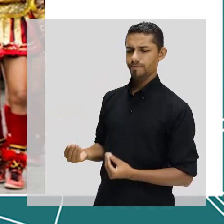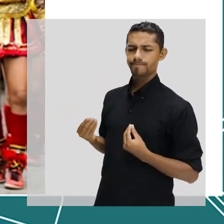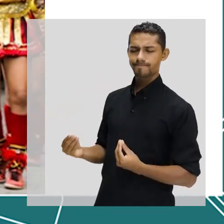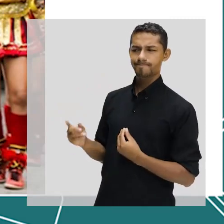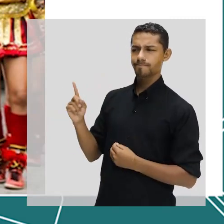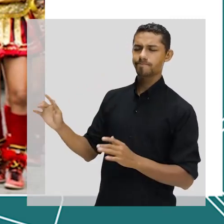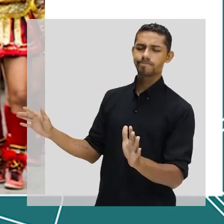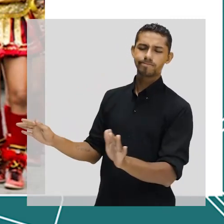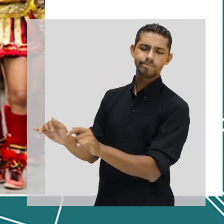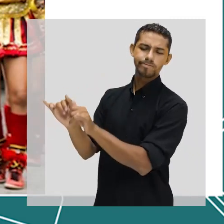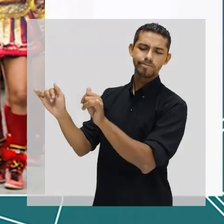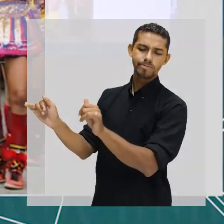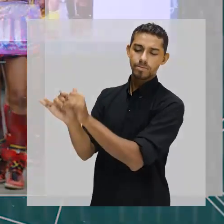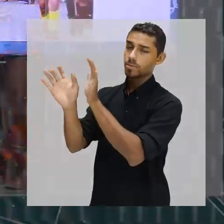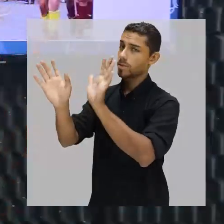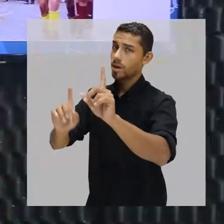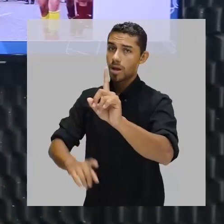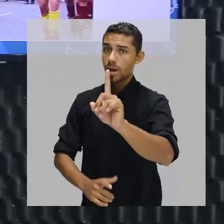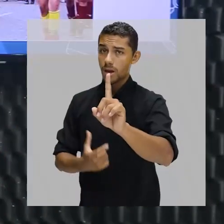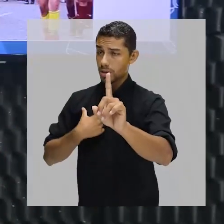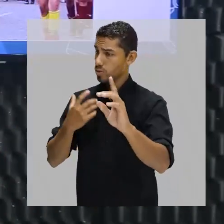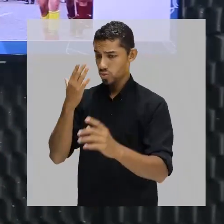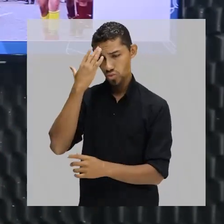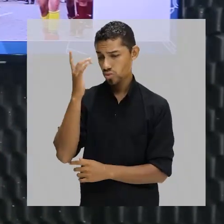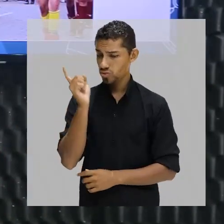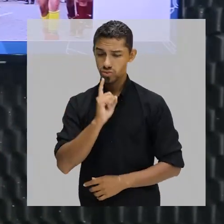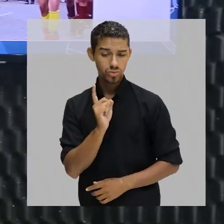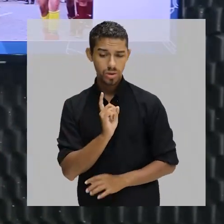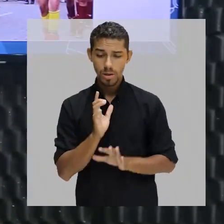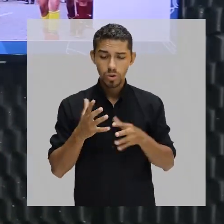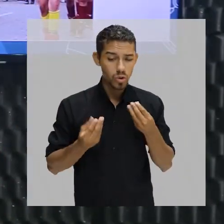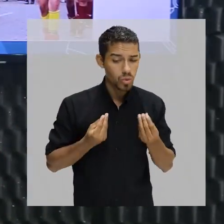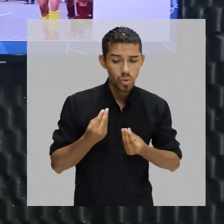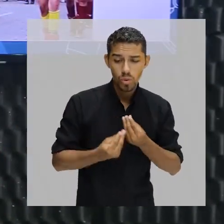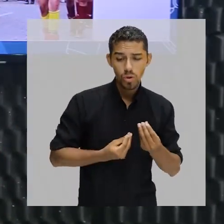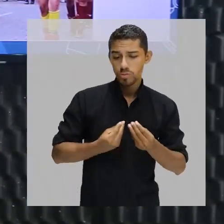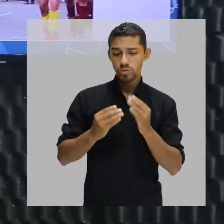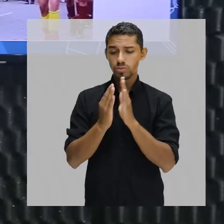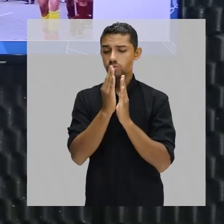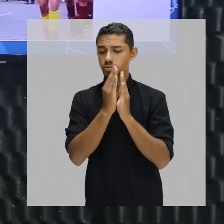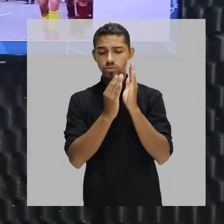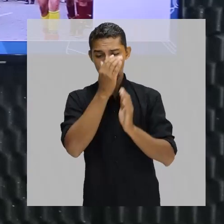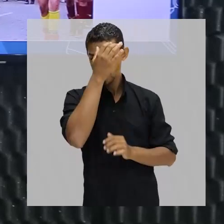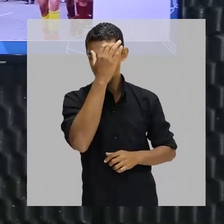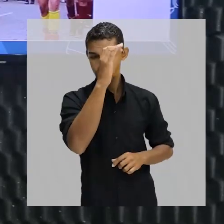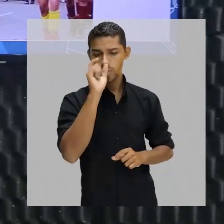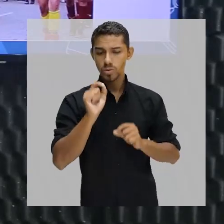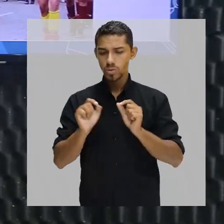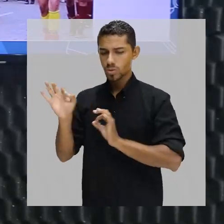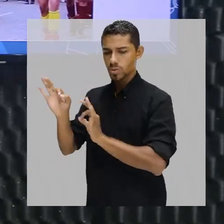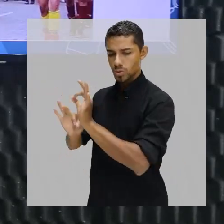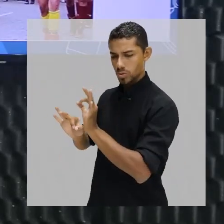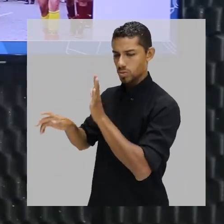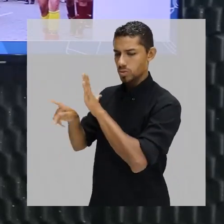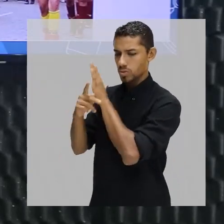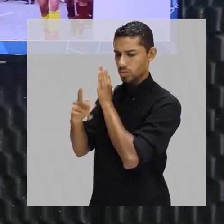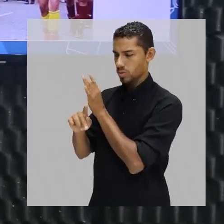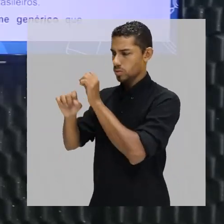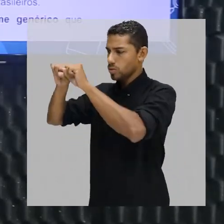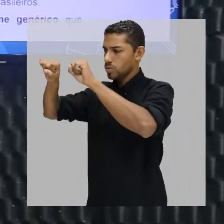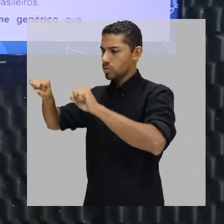você não sabe como é que é o processo cultural, você não sabe o que significa aquilo, não sabe o nível de intensidade ou o que foi trabalhado naquele sistema